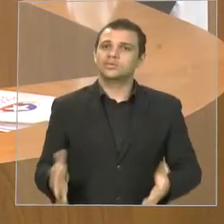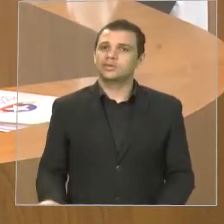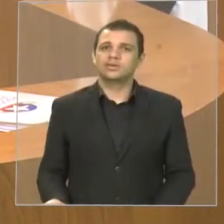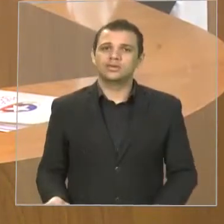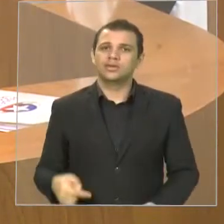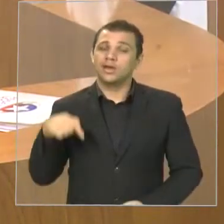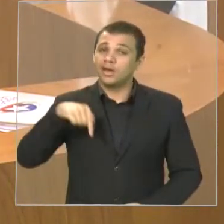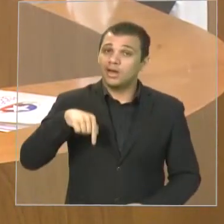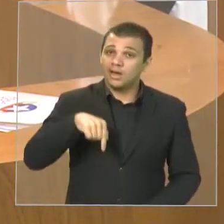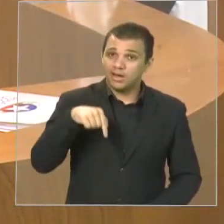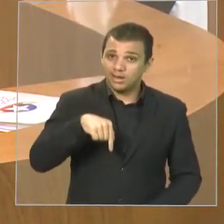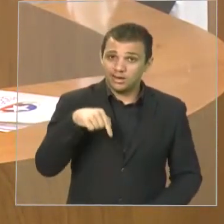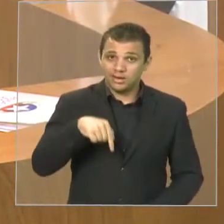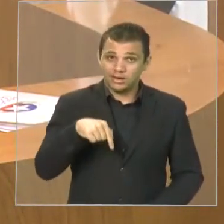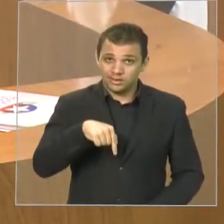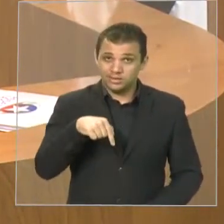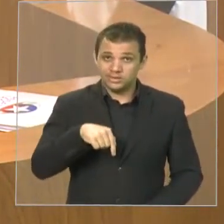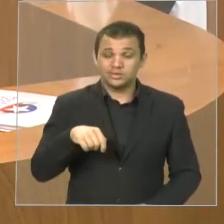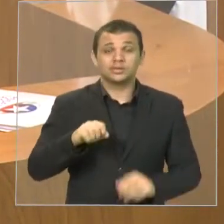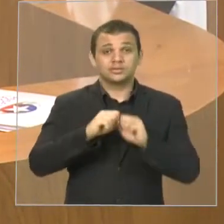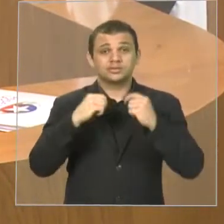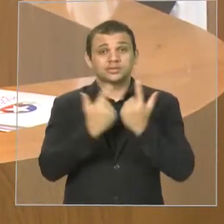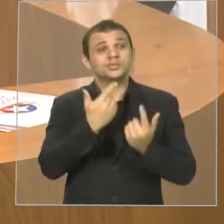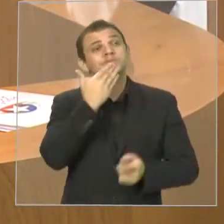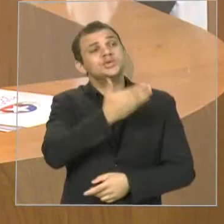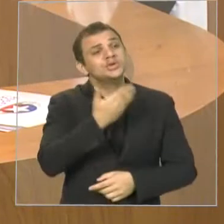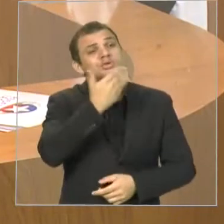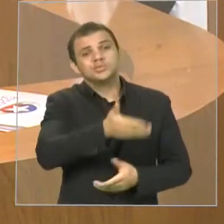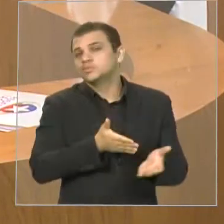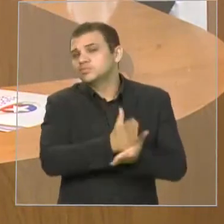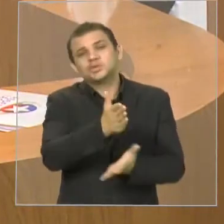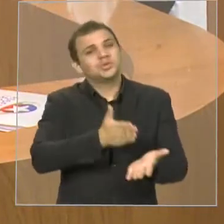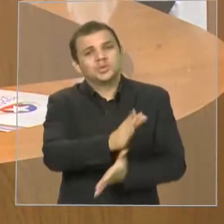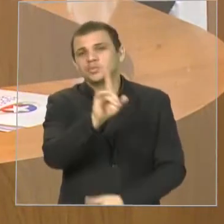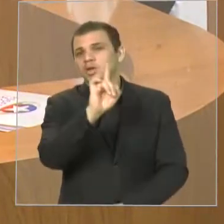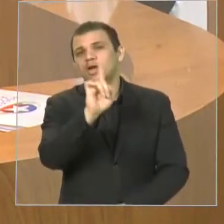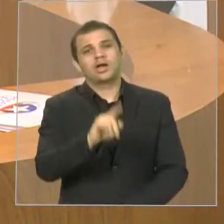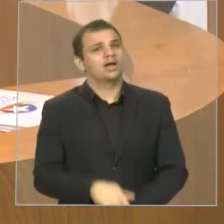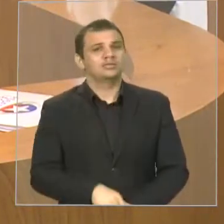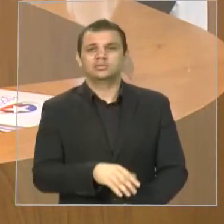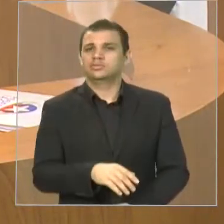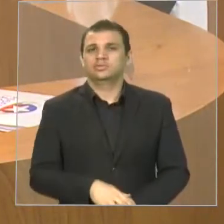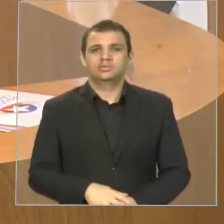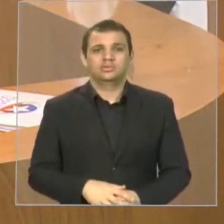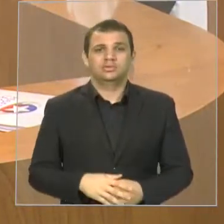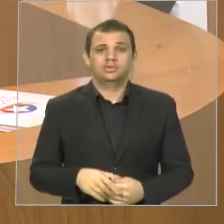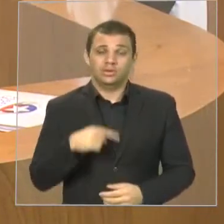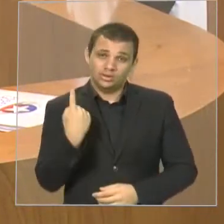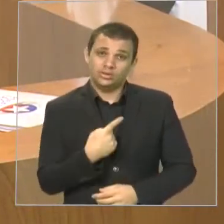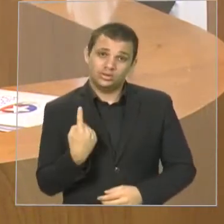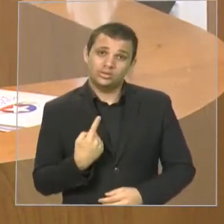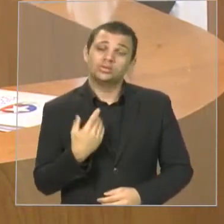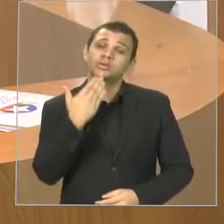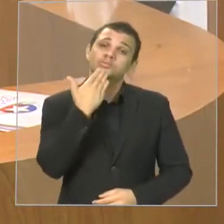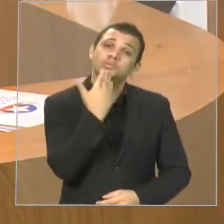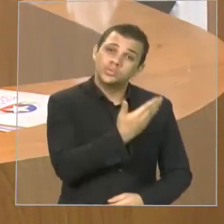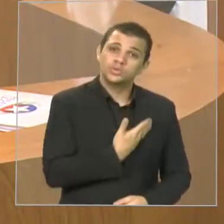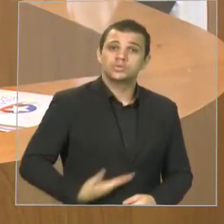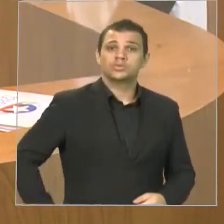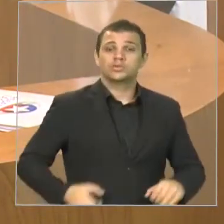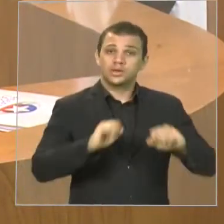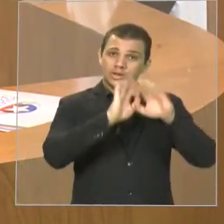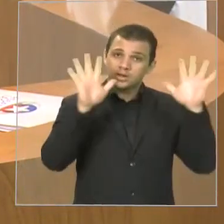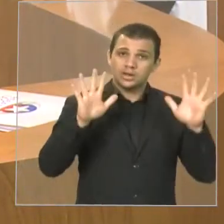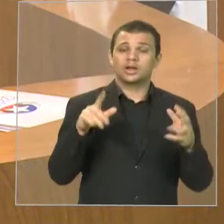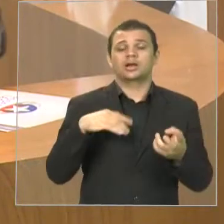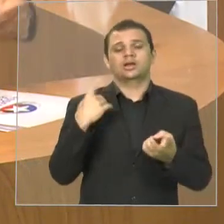casa. Solicitamos transparência do governo. Solicitamos a aprovação desse requerimento. Solicitamos que seja encaminhada a esta